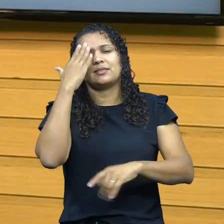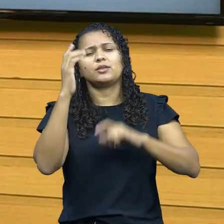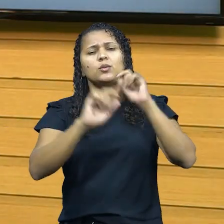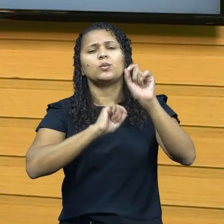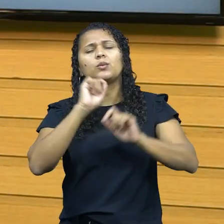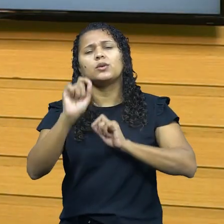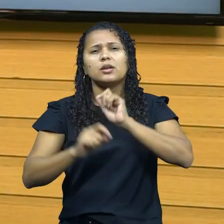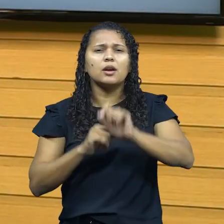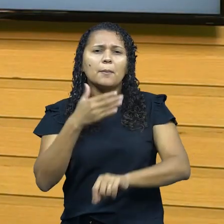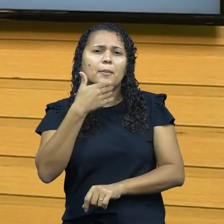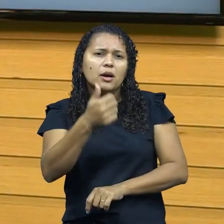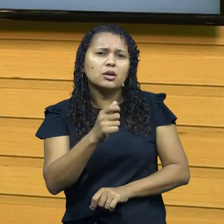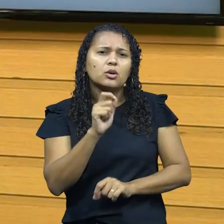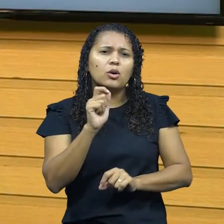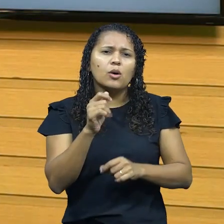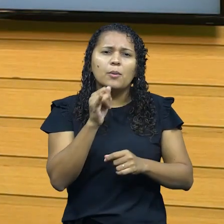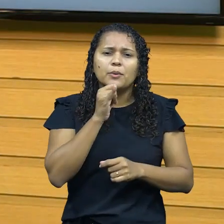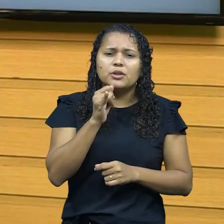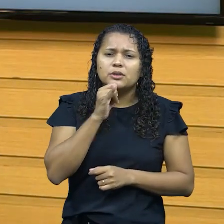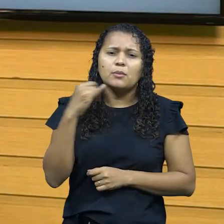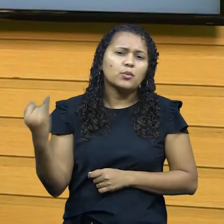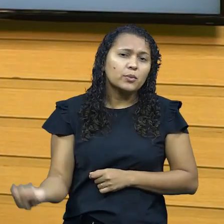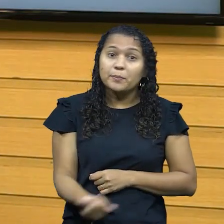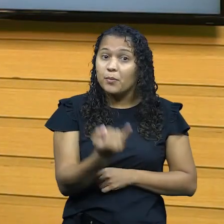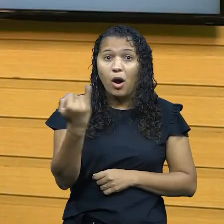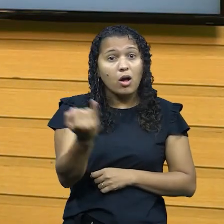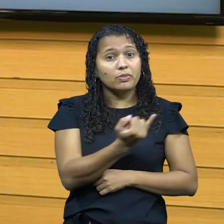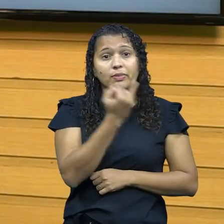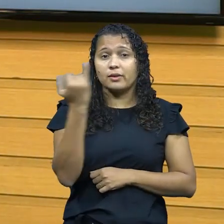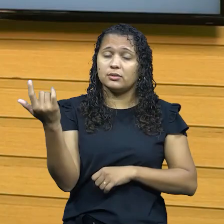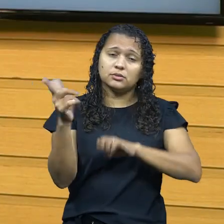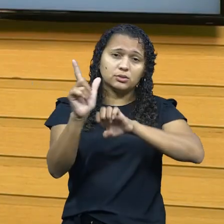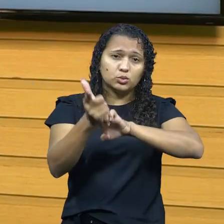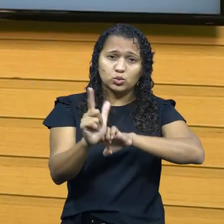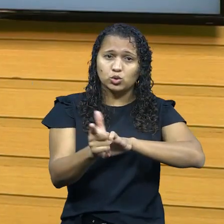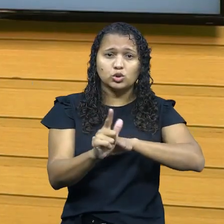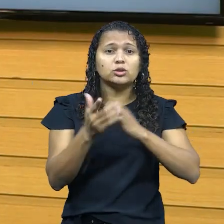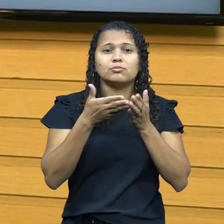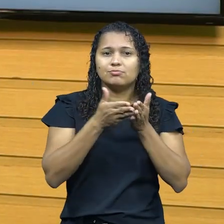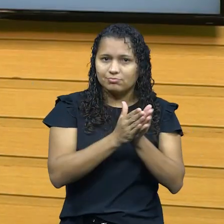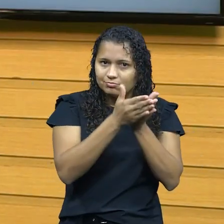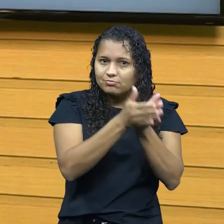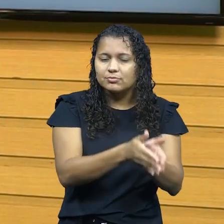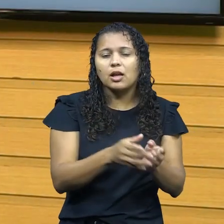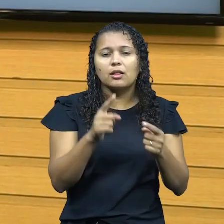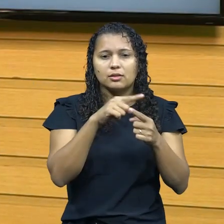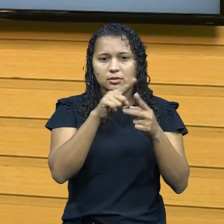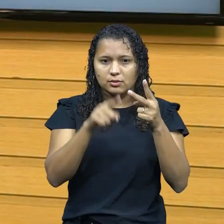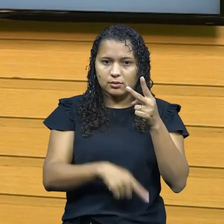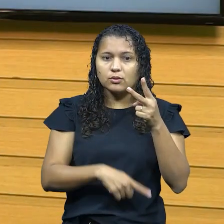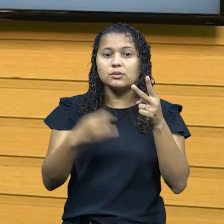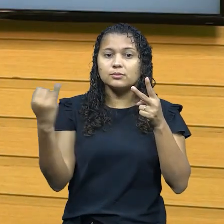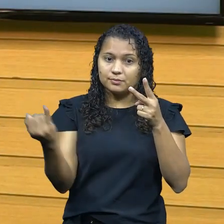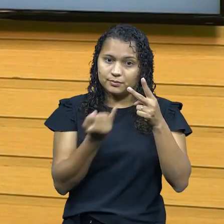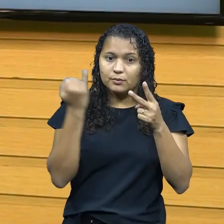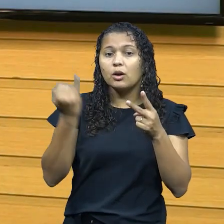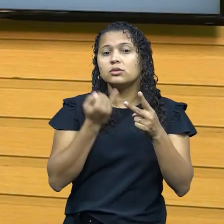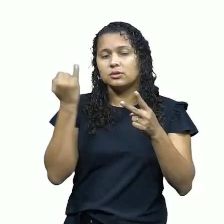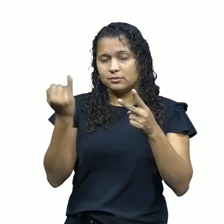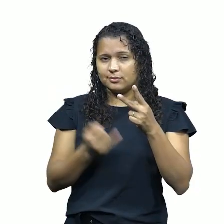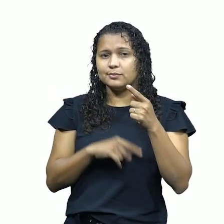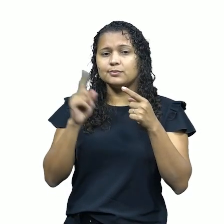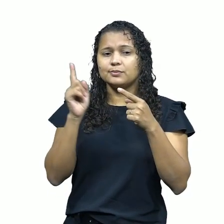melhor a importância do que é a logística portuária. Então eu trouxe duas informações interessantes aqui para